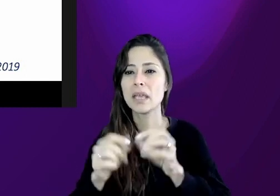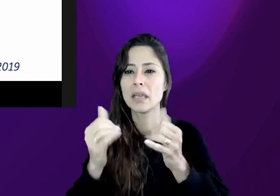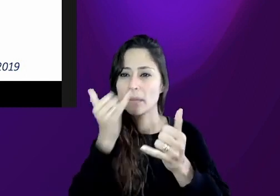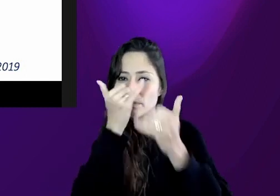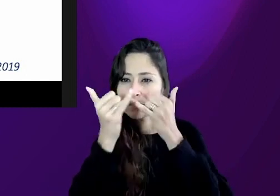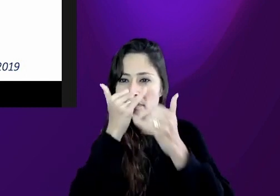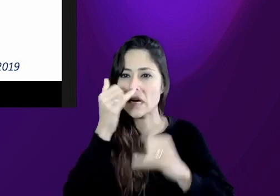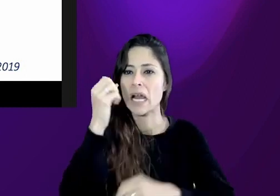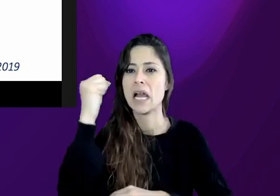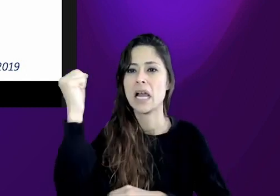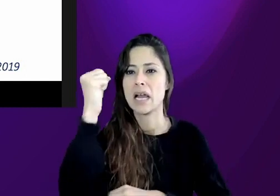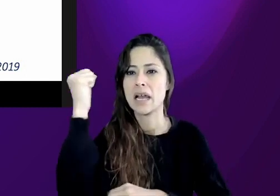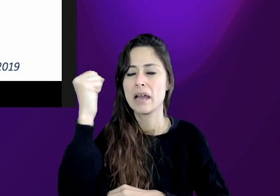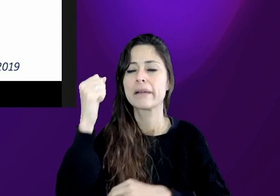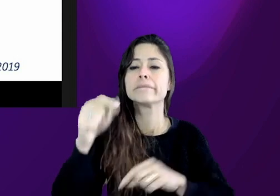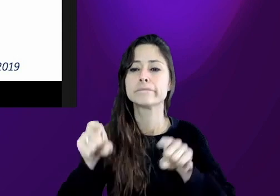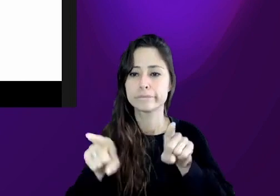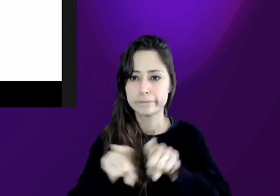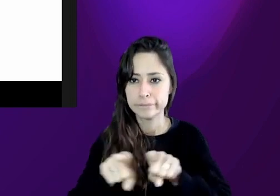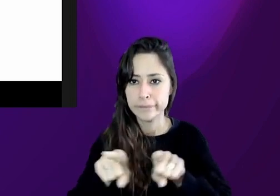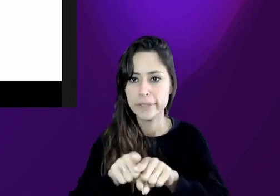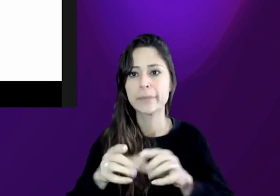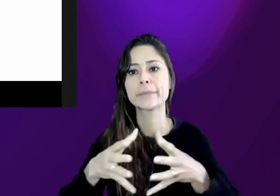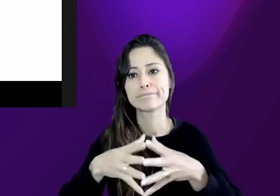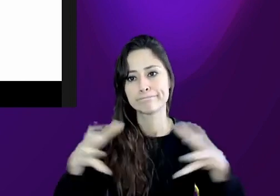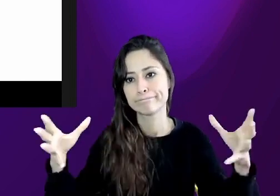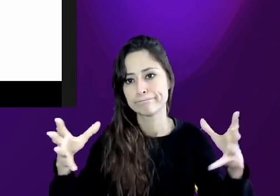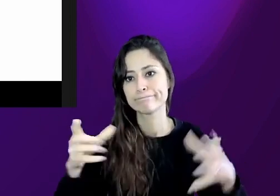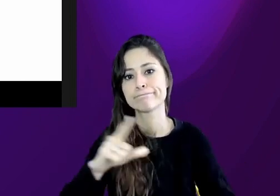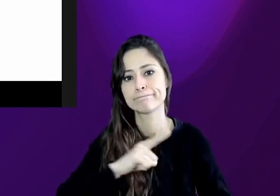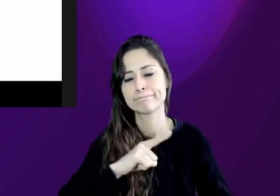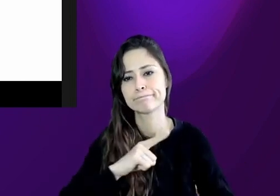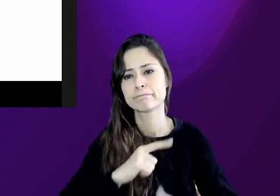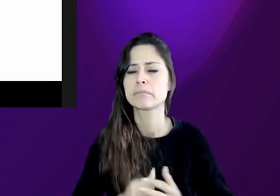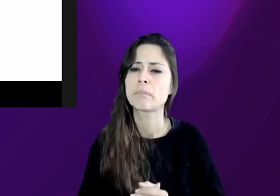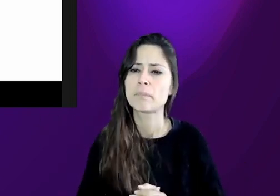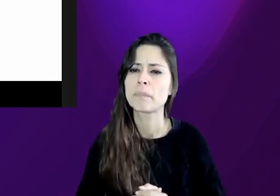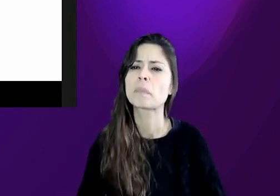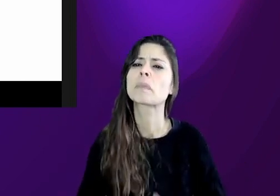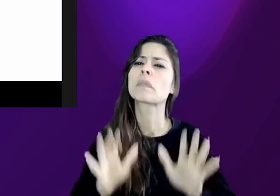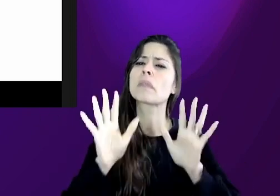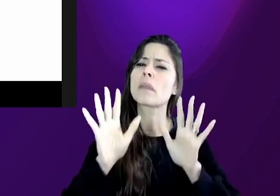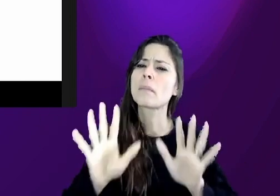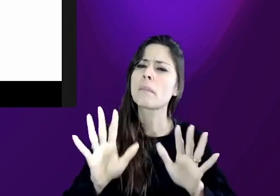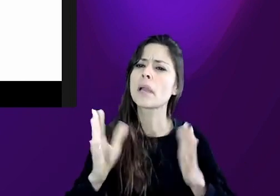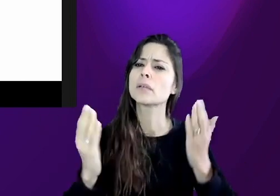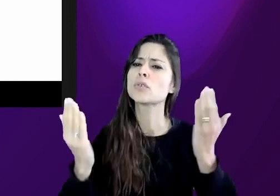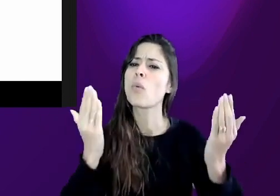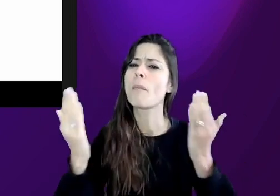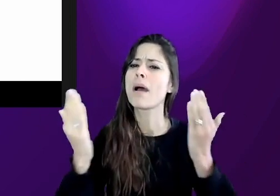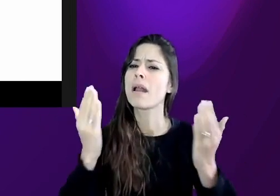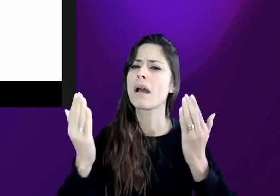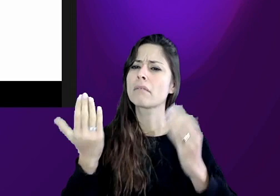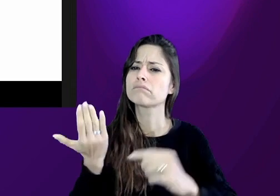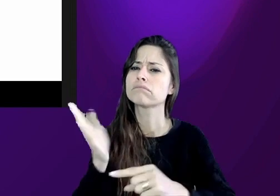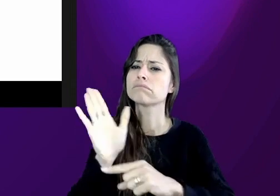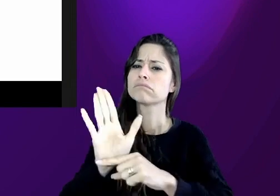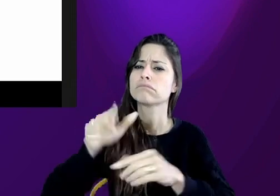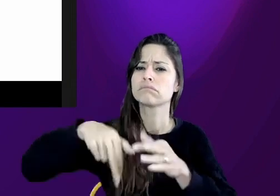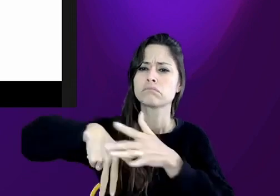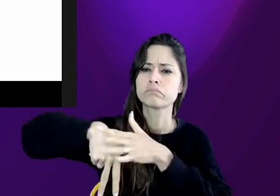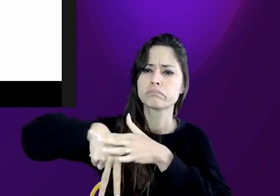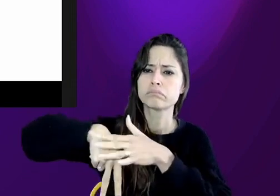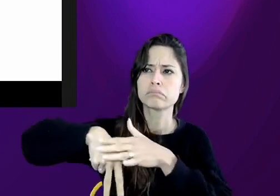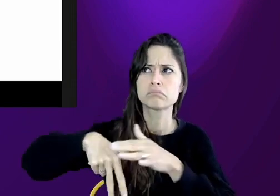são também mais elevadas. Mas pondo na balança, a questão que nós temos é se, de